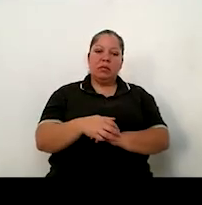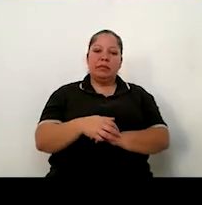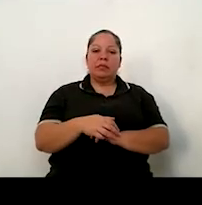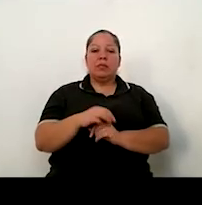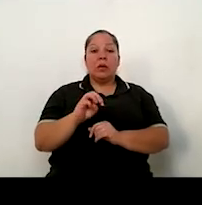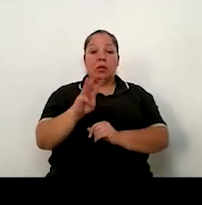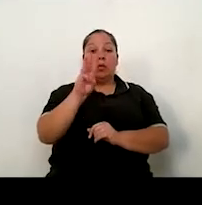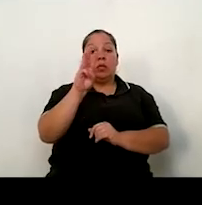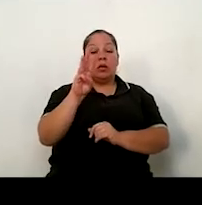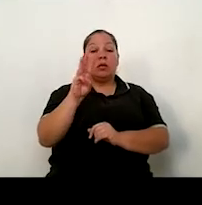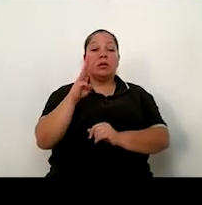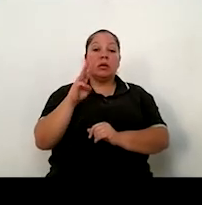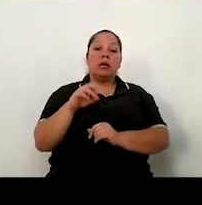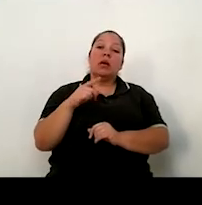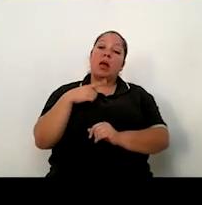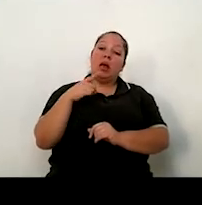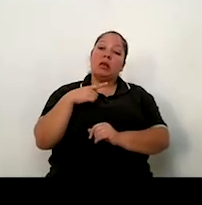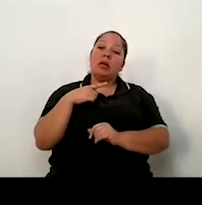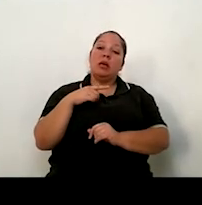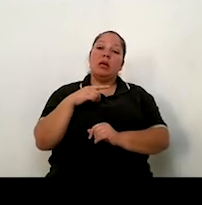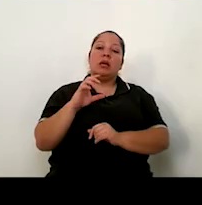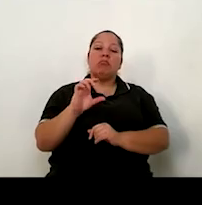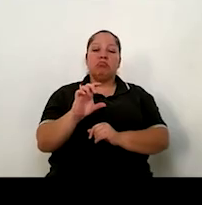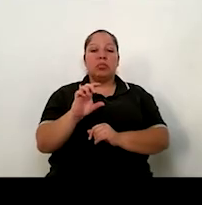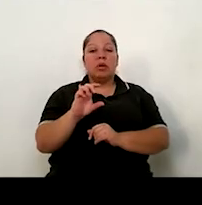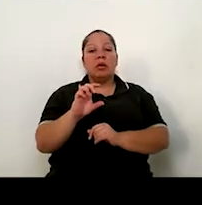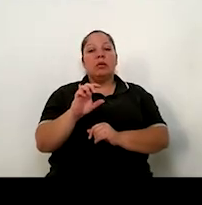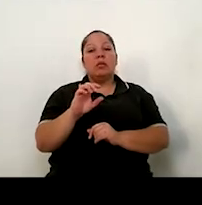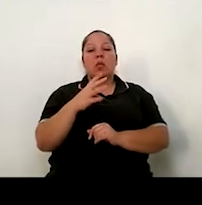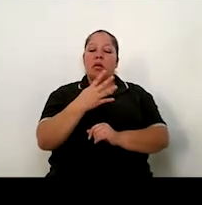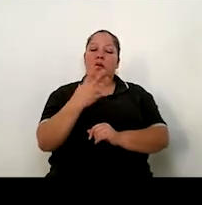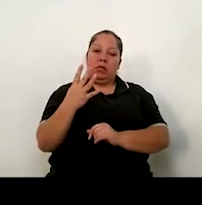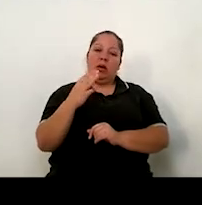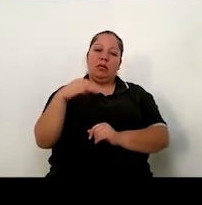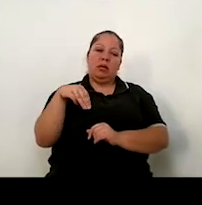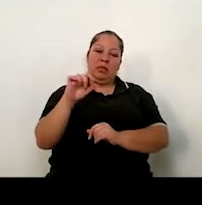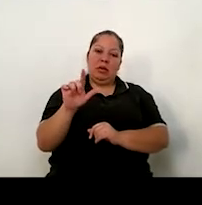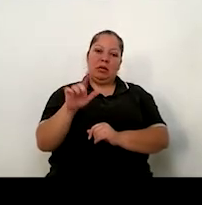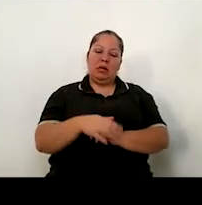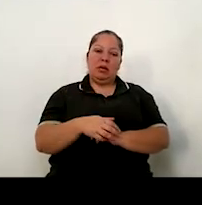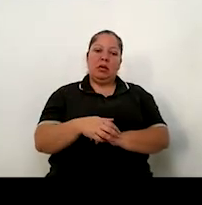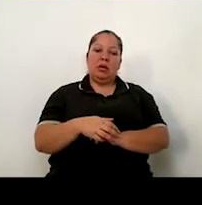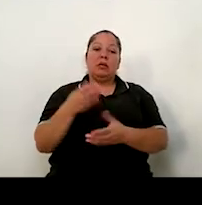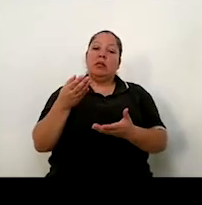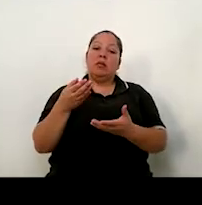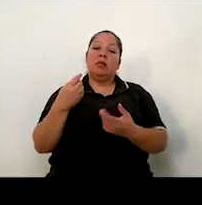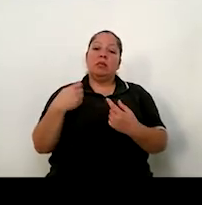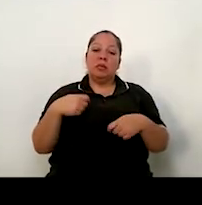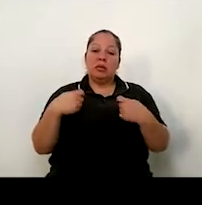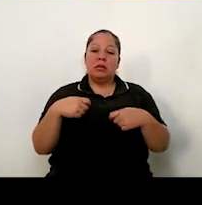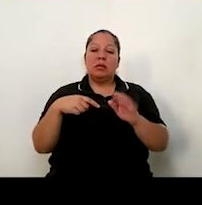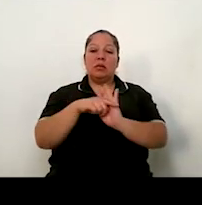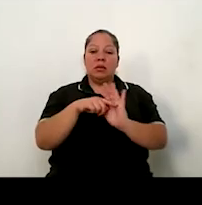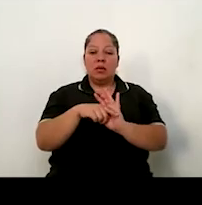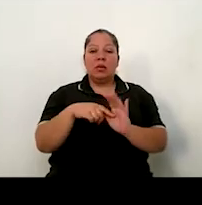bebida destilada, seria uma dose de 44 ml. Então, tudo isso é proporcional, eles têm a mesma quantidade básica